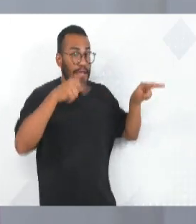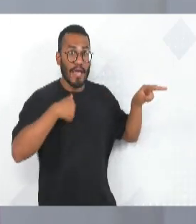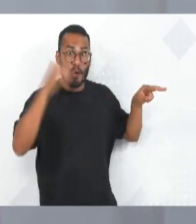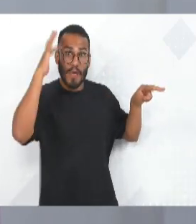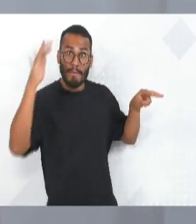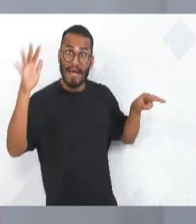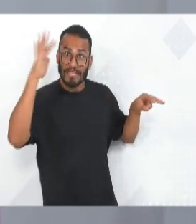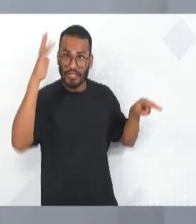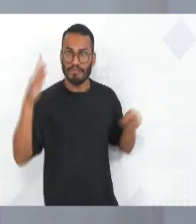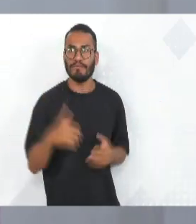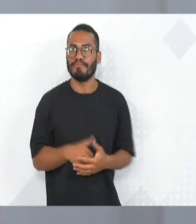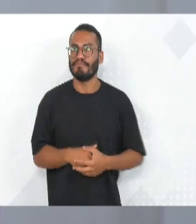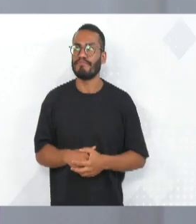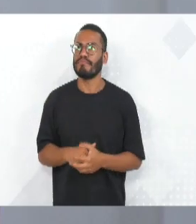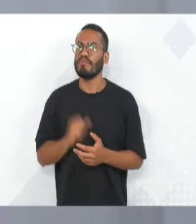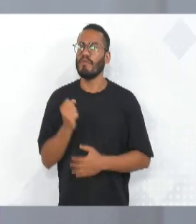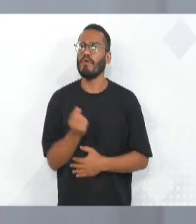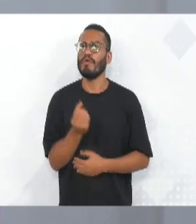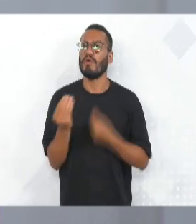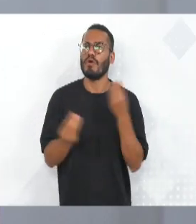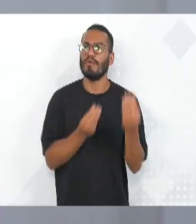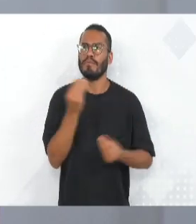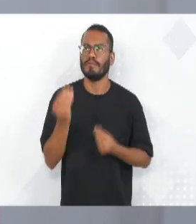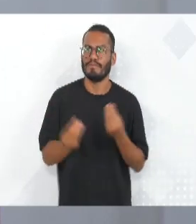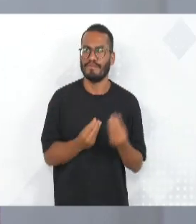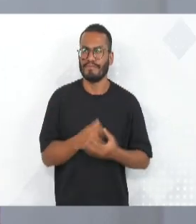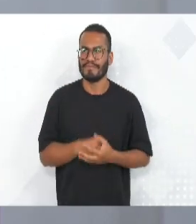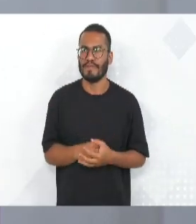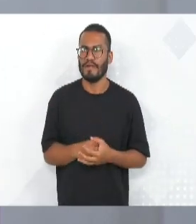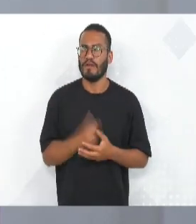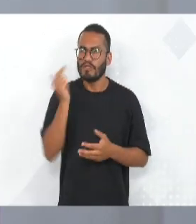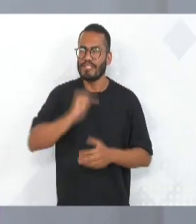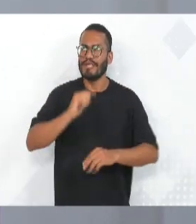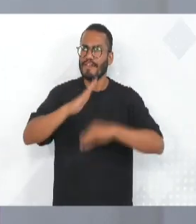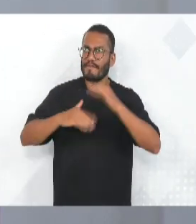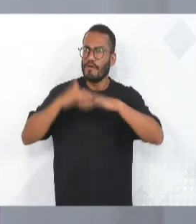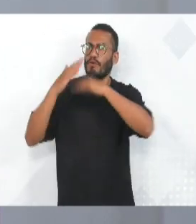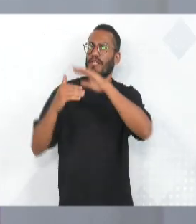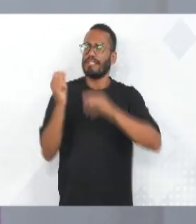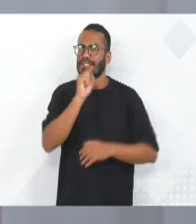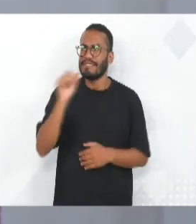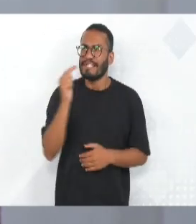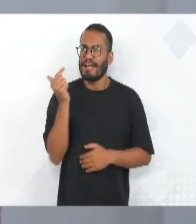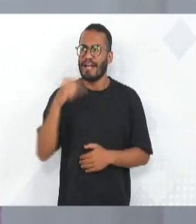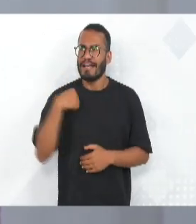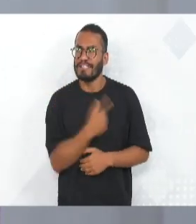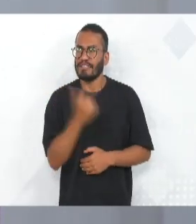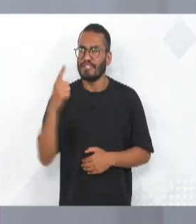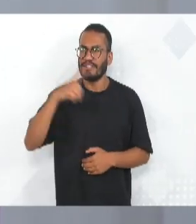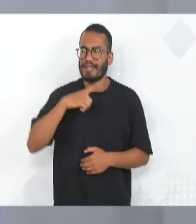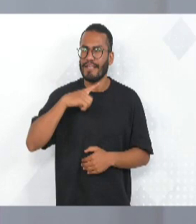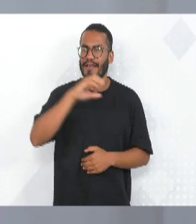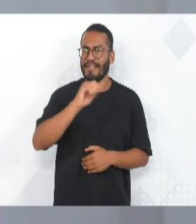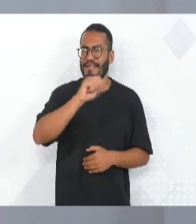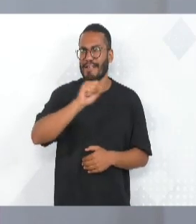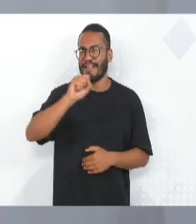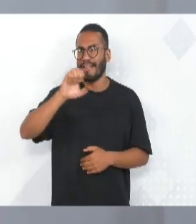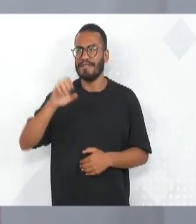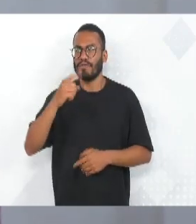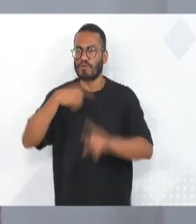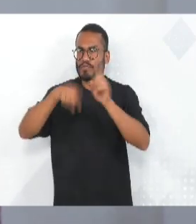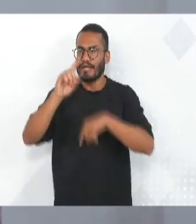imaginando o quanto que não poderia evoluir se nós tivéssemos esses cases de sucessos